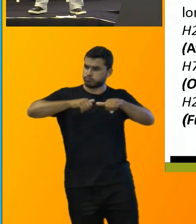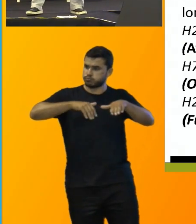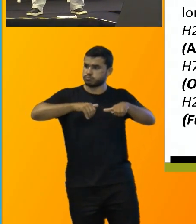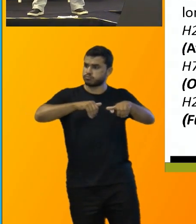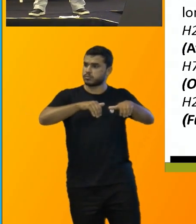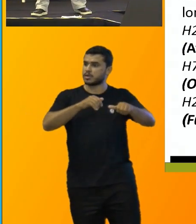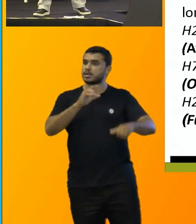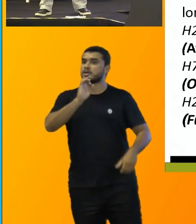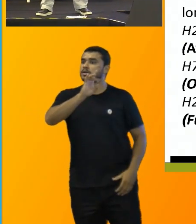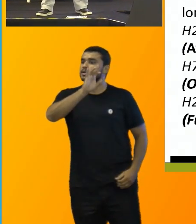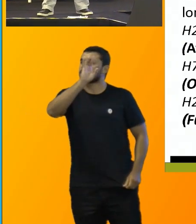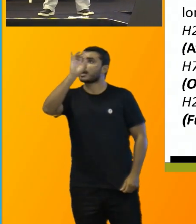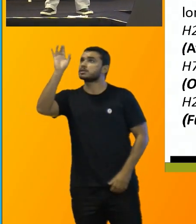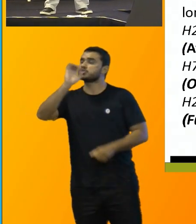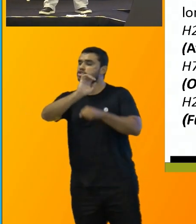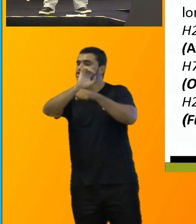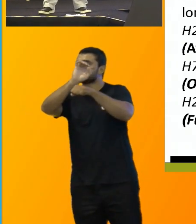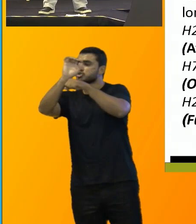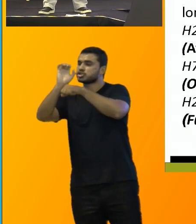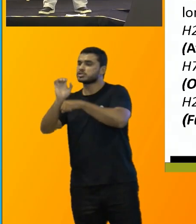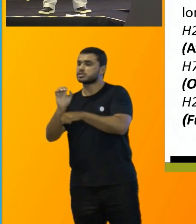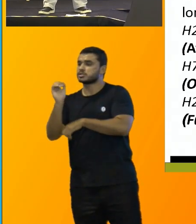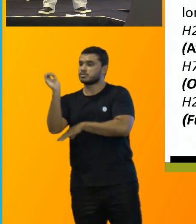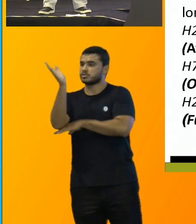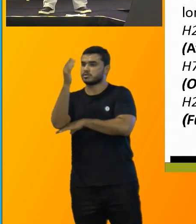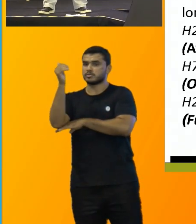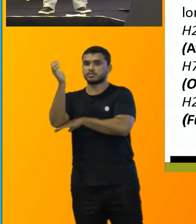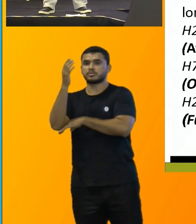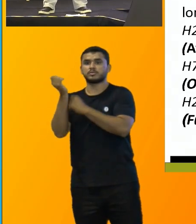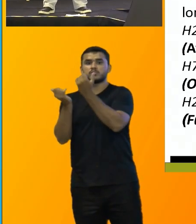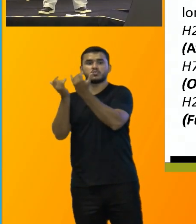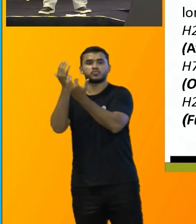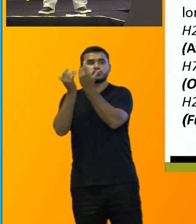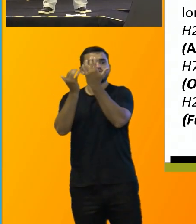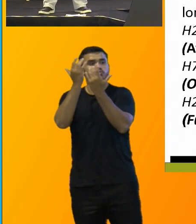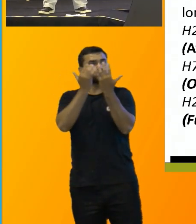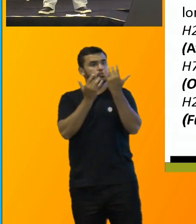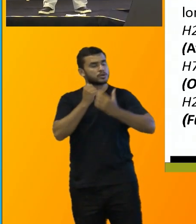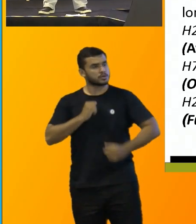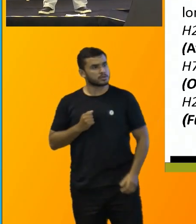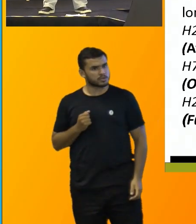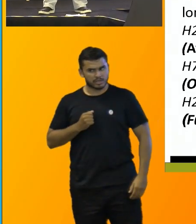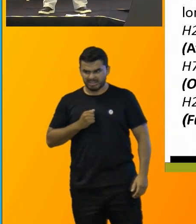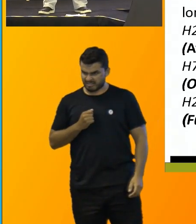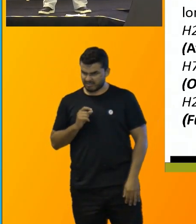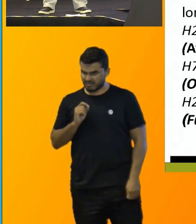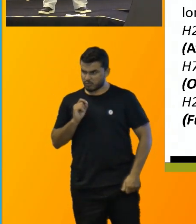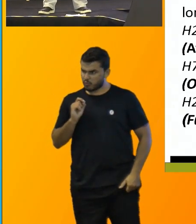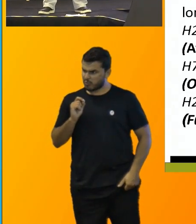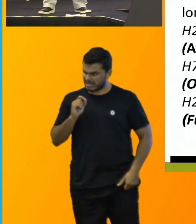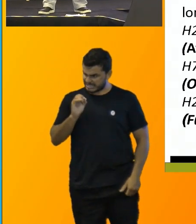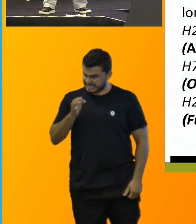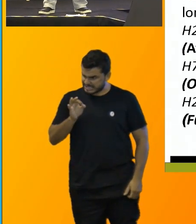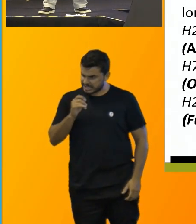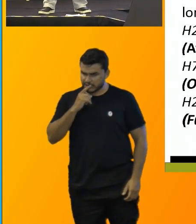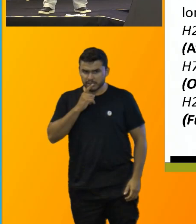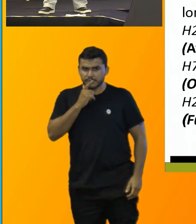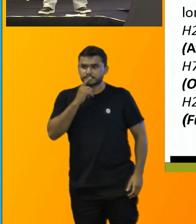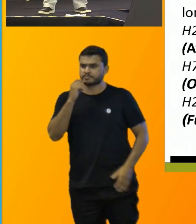de cada estado da Federação Brasileira vai ser queimada. Se vale, professor, que loucura,